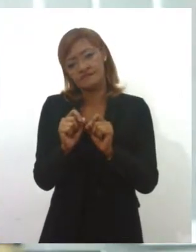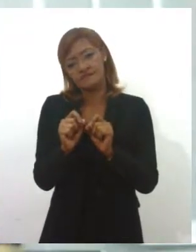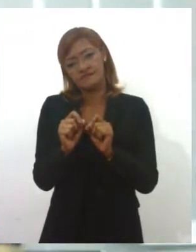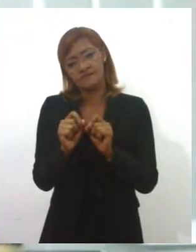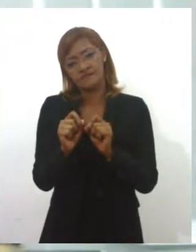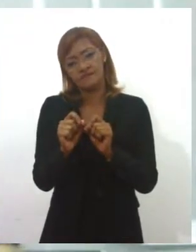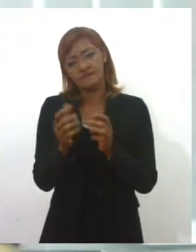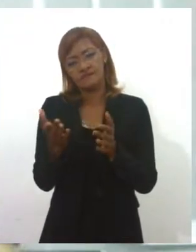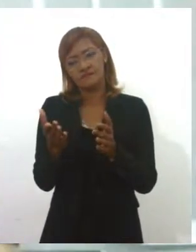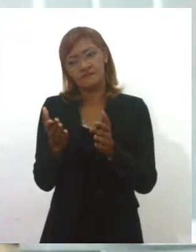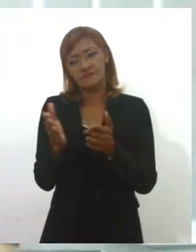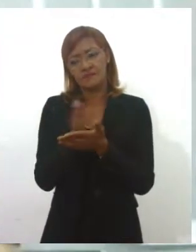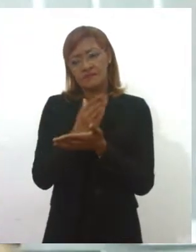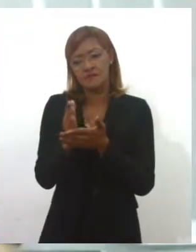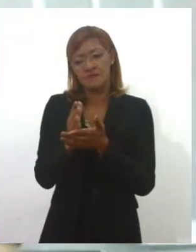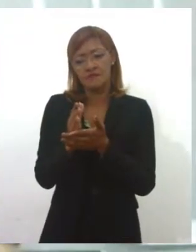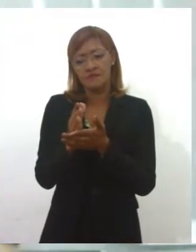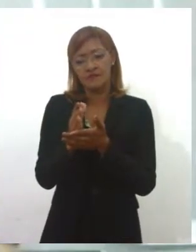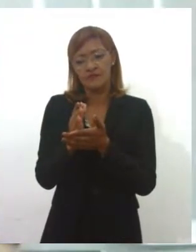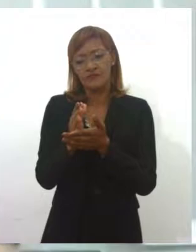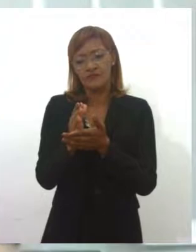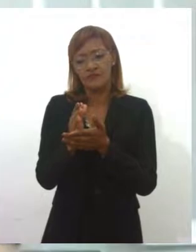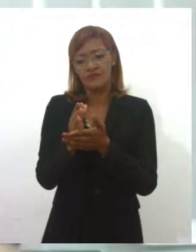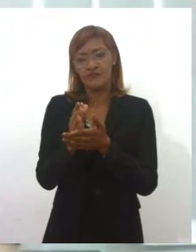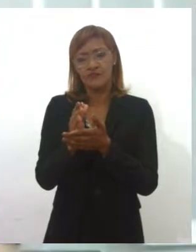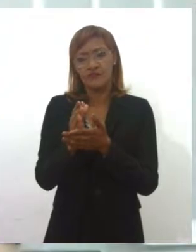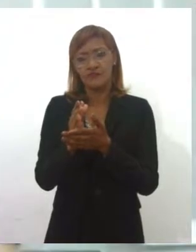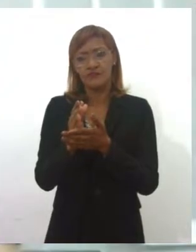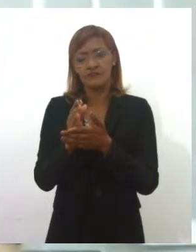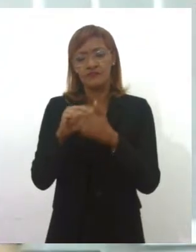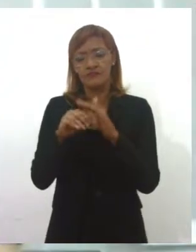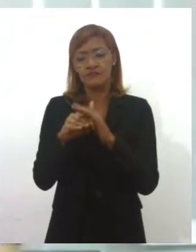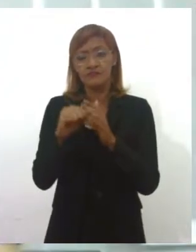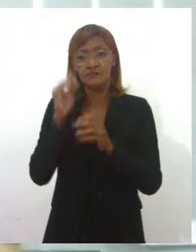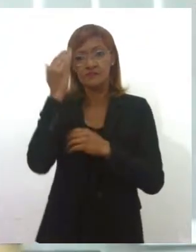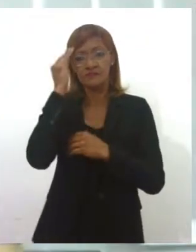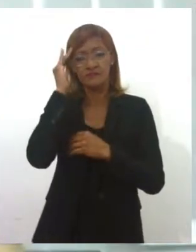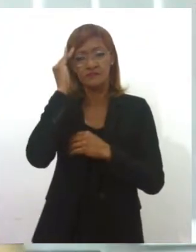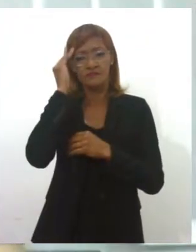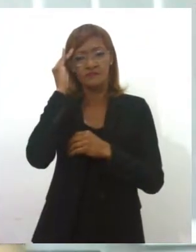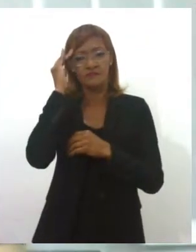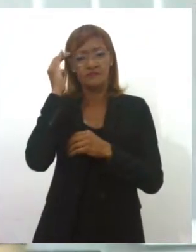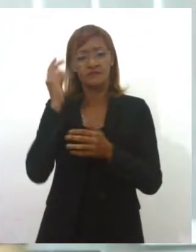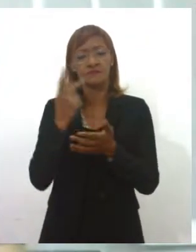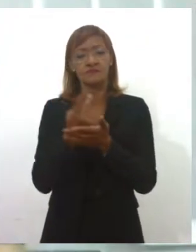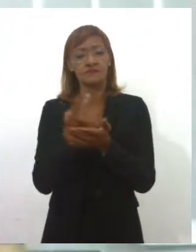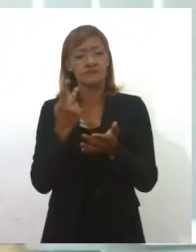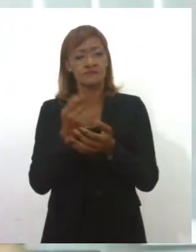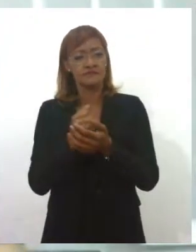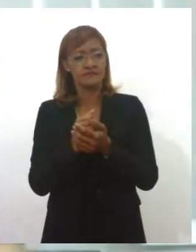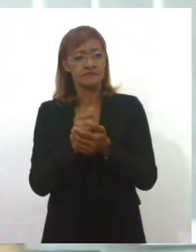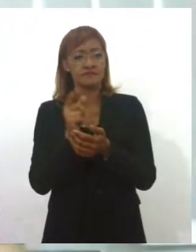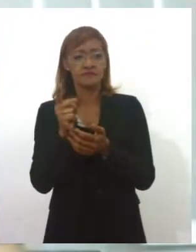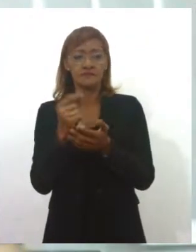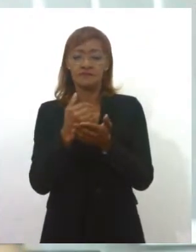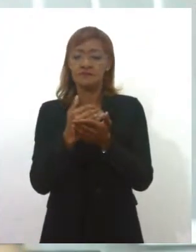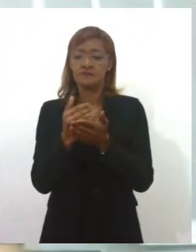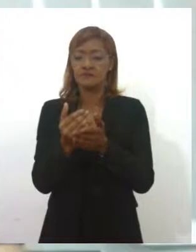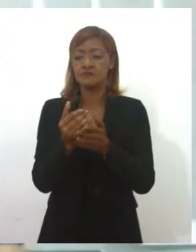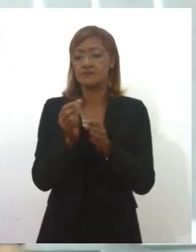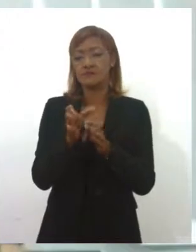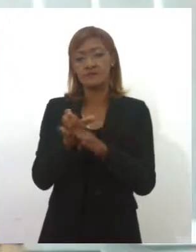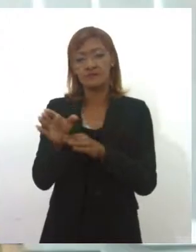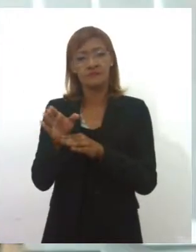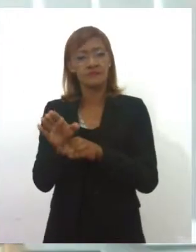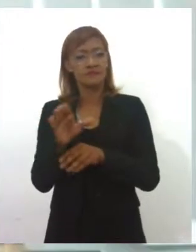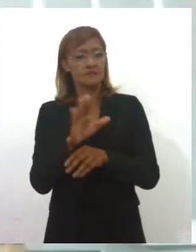certa dificuldade de entender o que é que tá passando na cabeça dele e eu acredito se você começa a se concientizar a